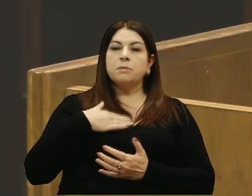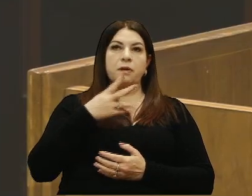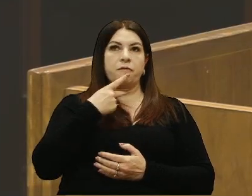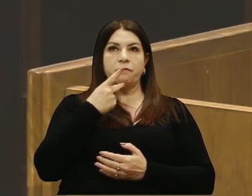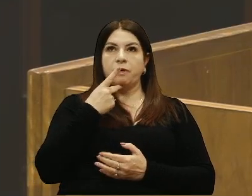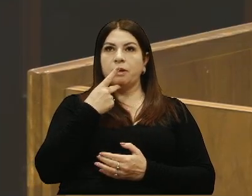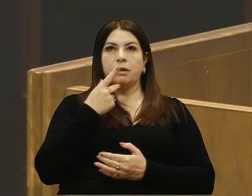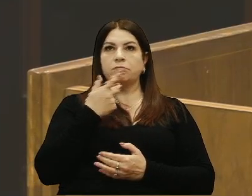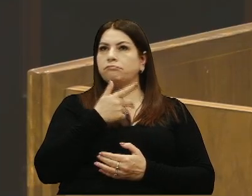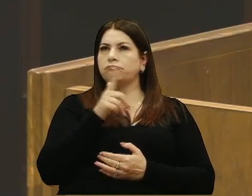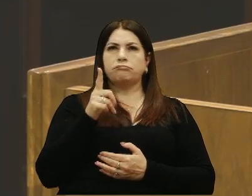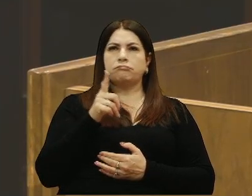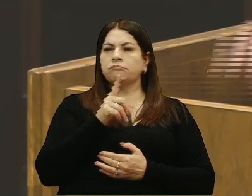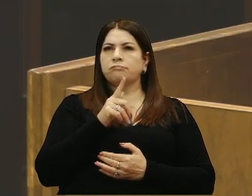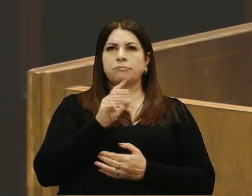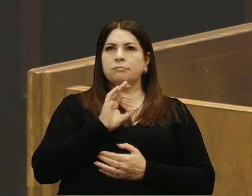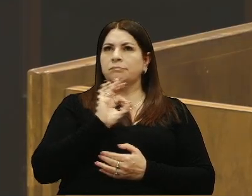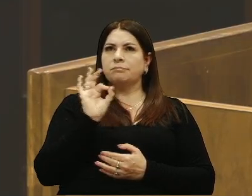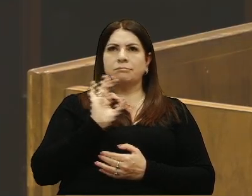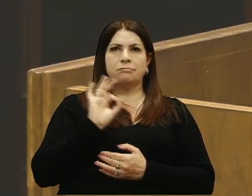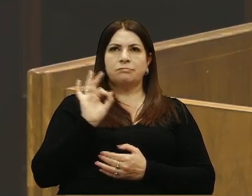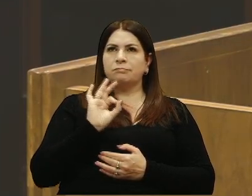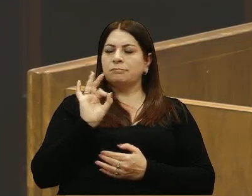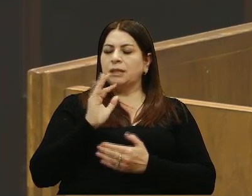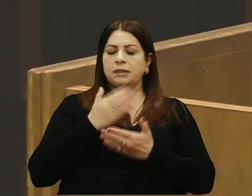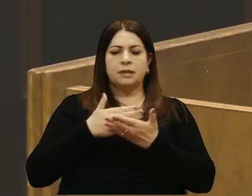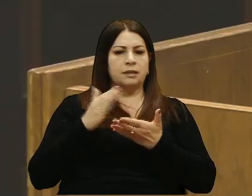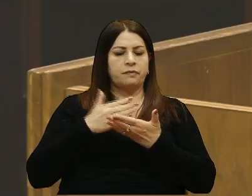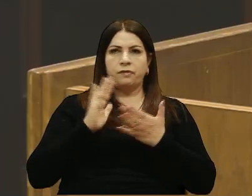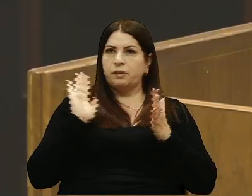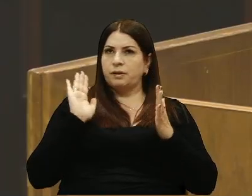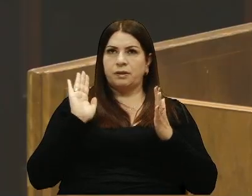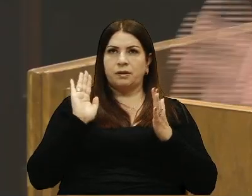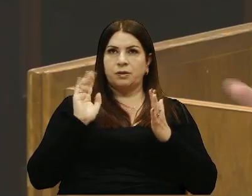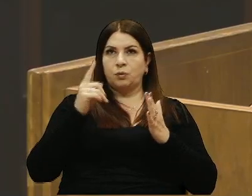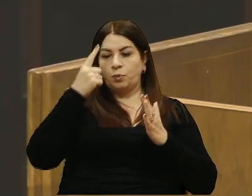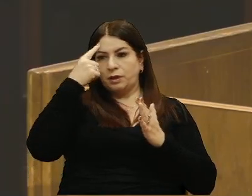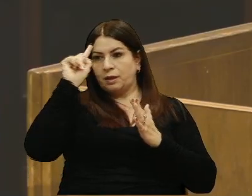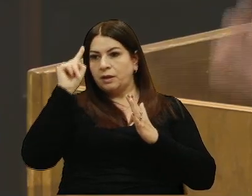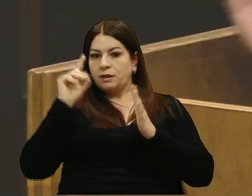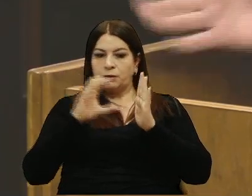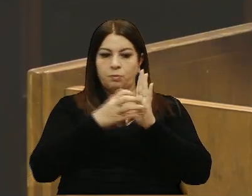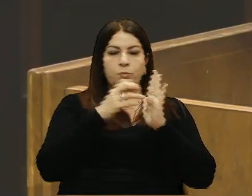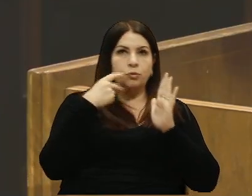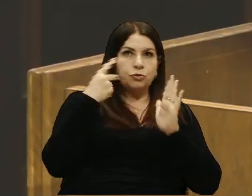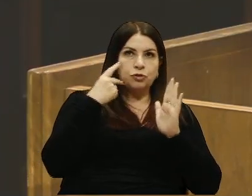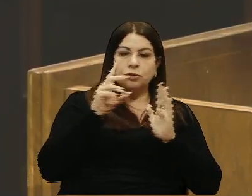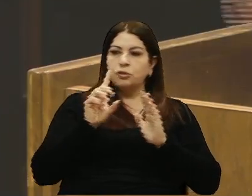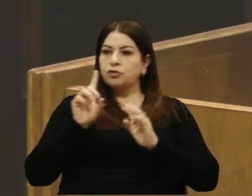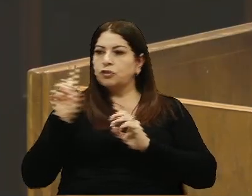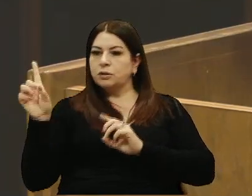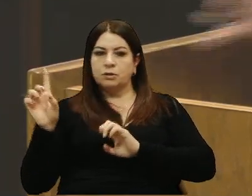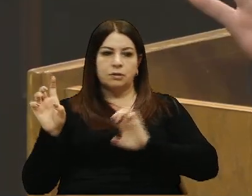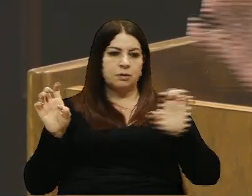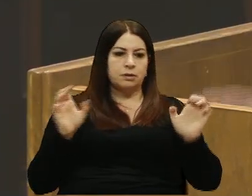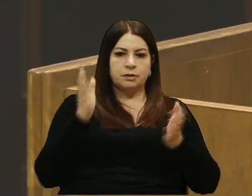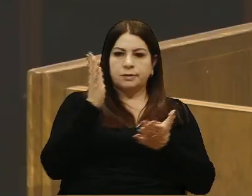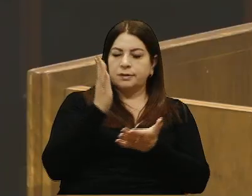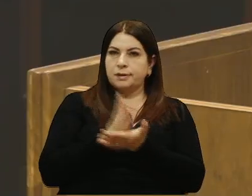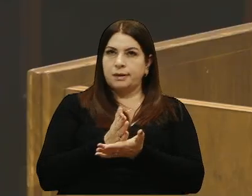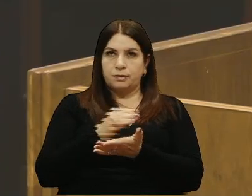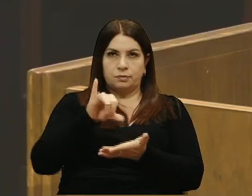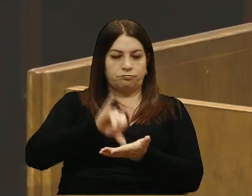fala, ela não tem absolutamente nada a ver com ideologia partidária, direita, esquerda, centro,